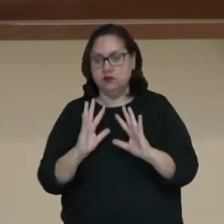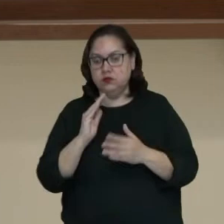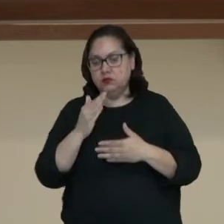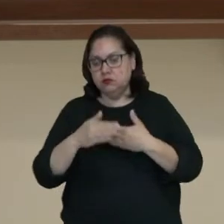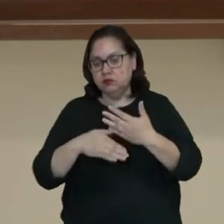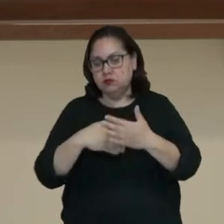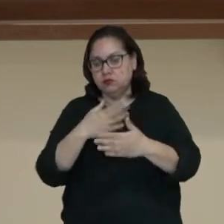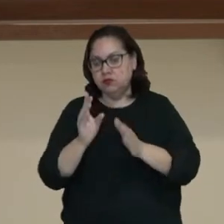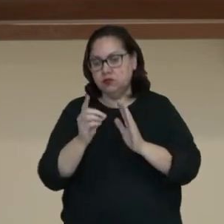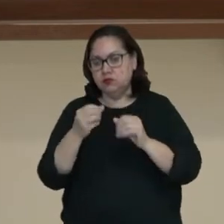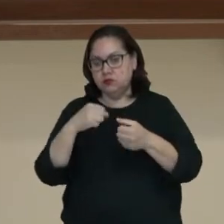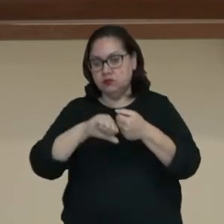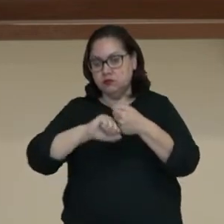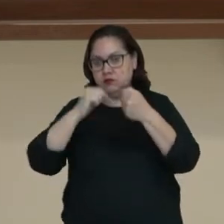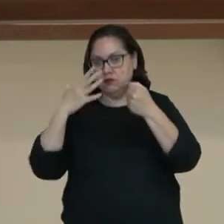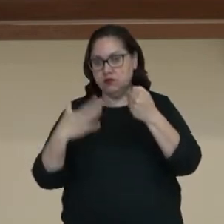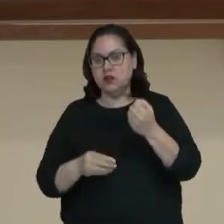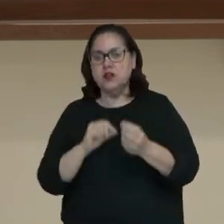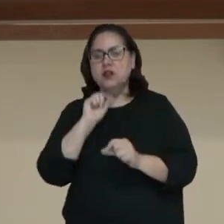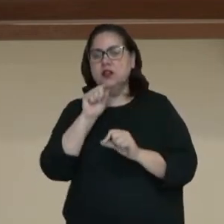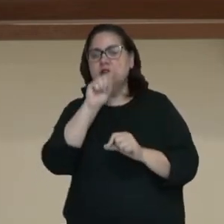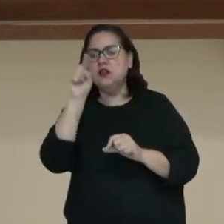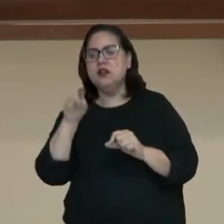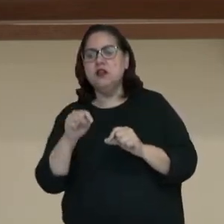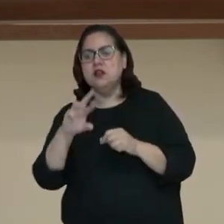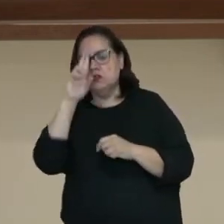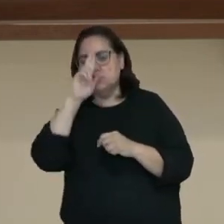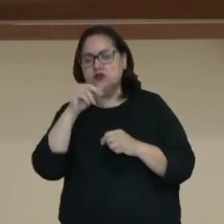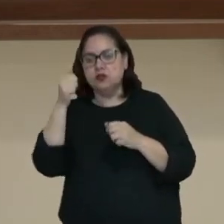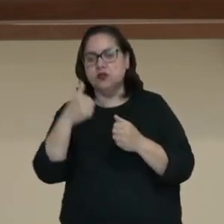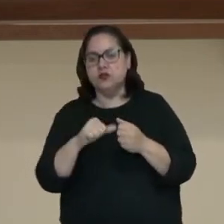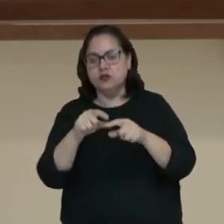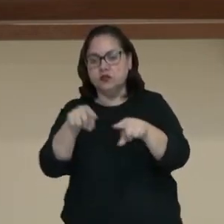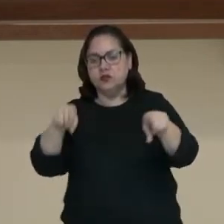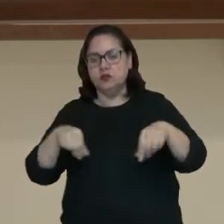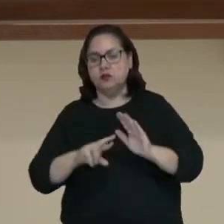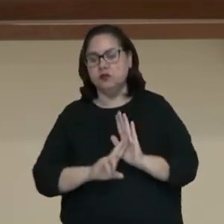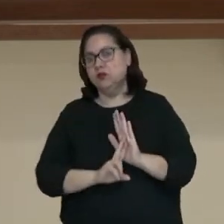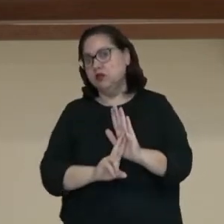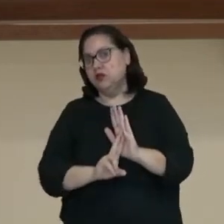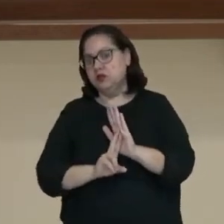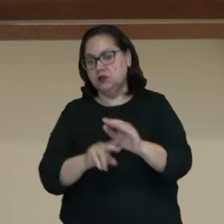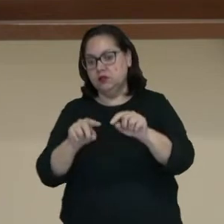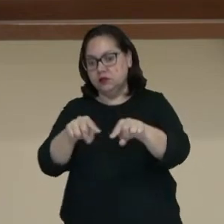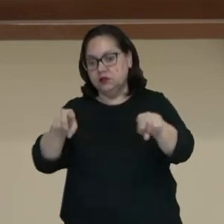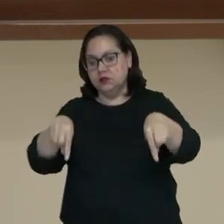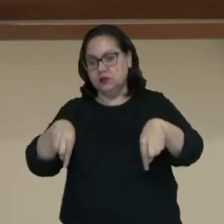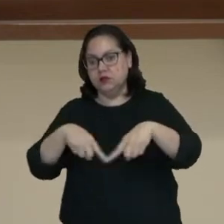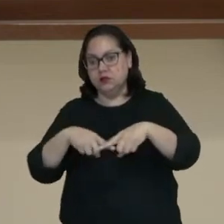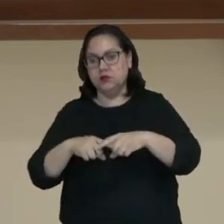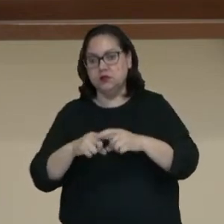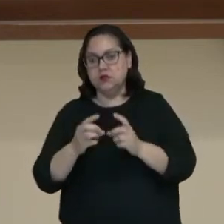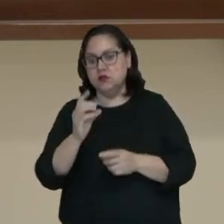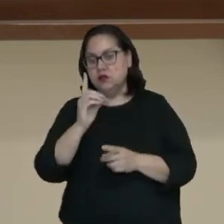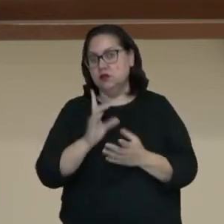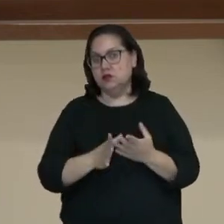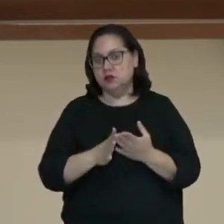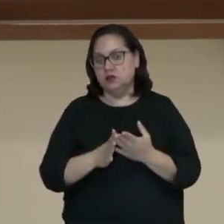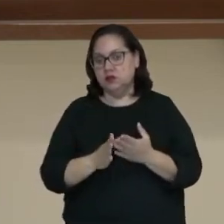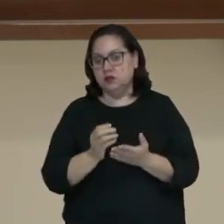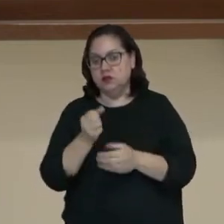processo democrático. Quem que é o chefe de turma? Ele vai ser o representante da turma ali, entre